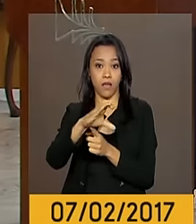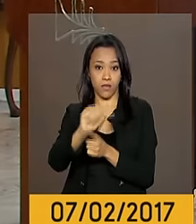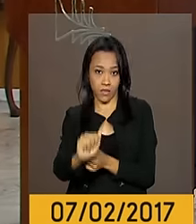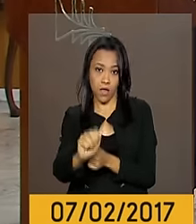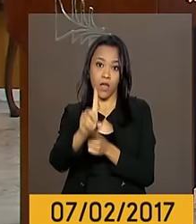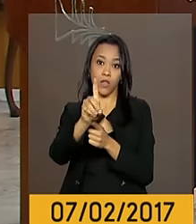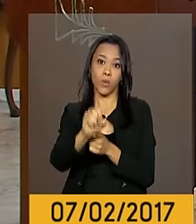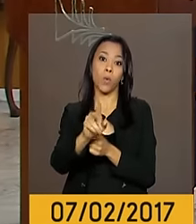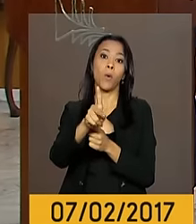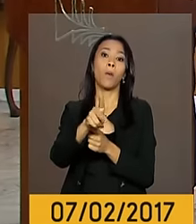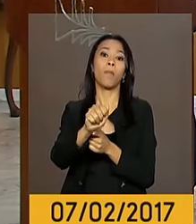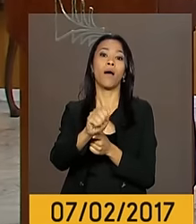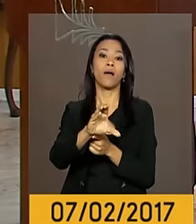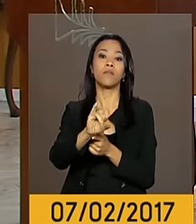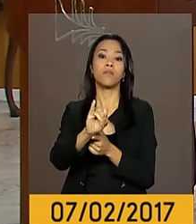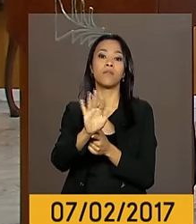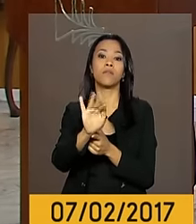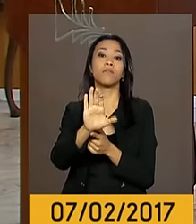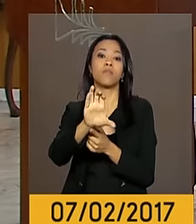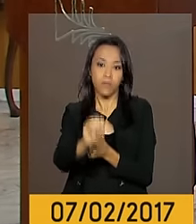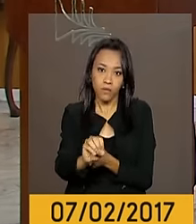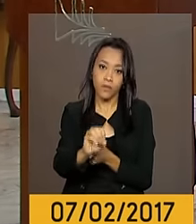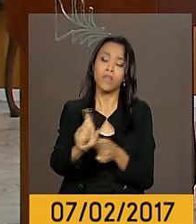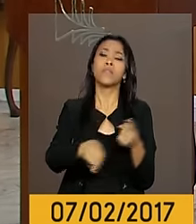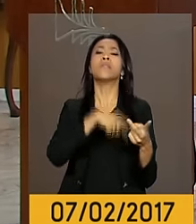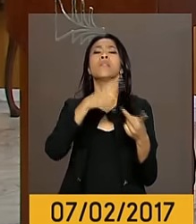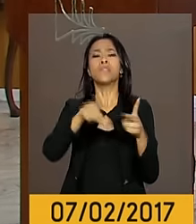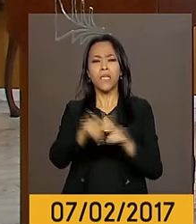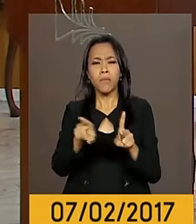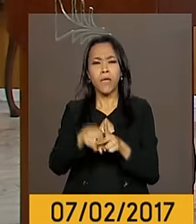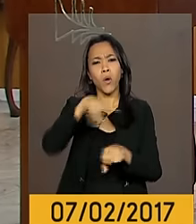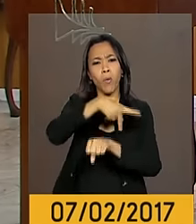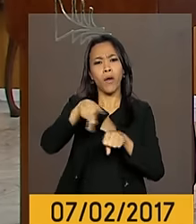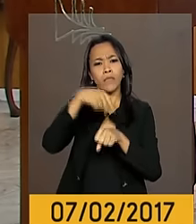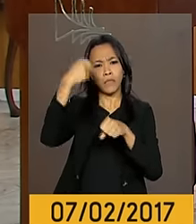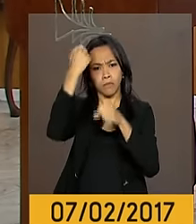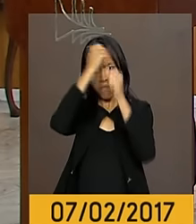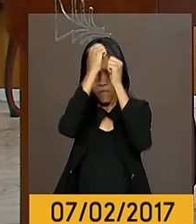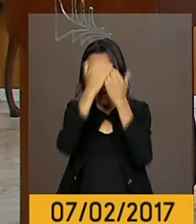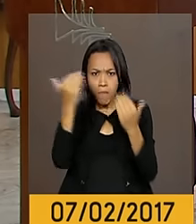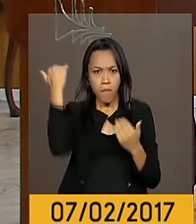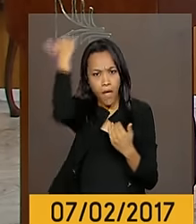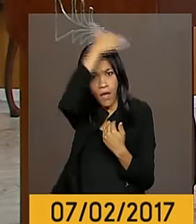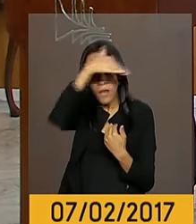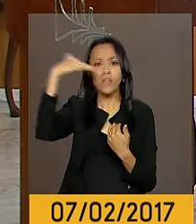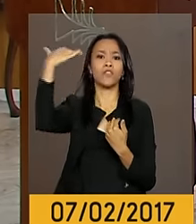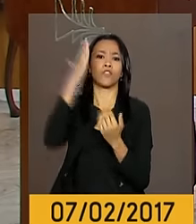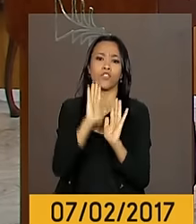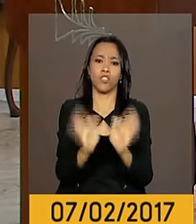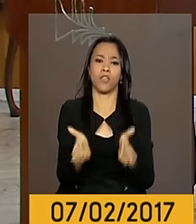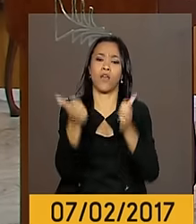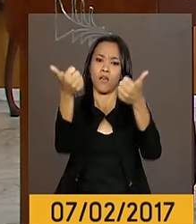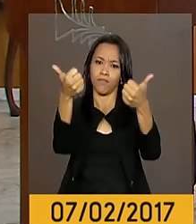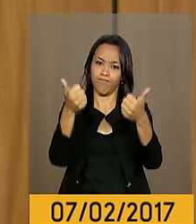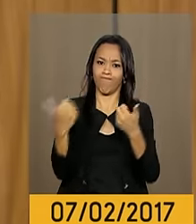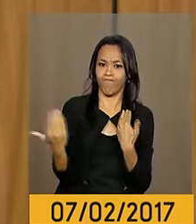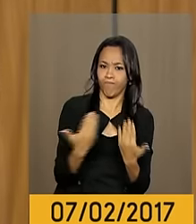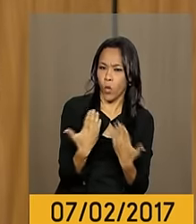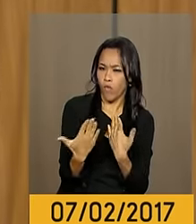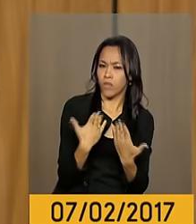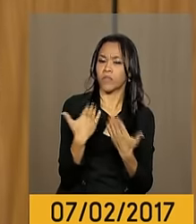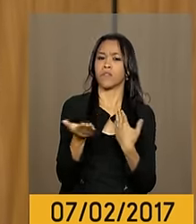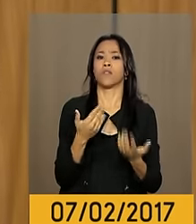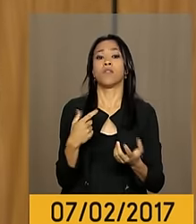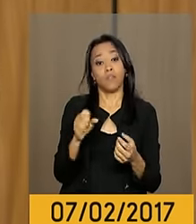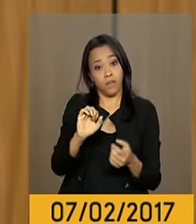uma oportunidade importante como também com o México com quem ambos estamos falando e claramente nesta